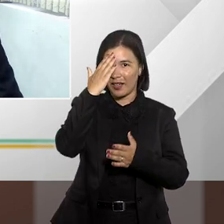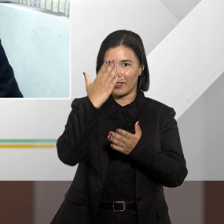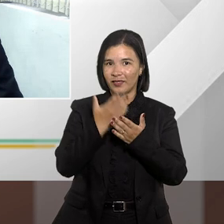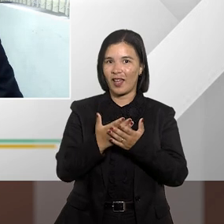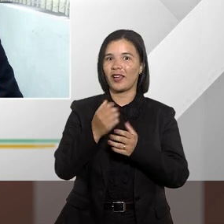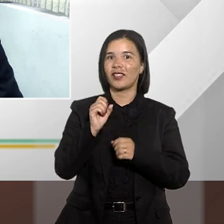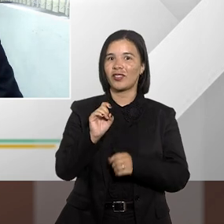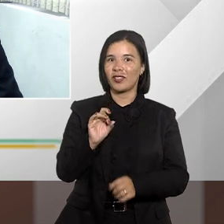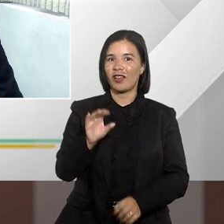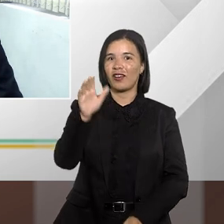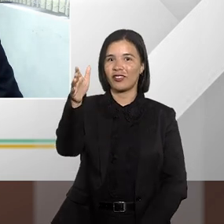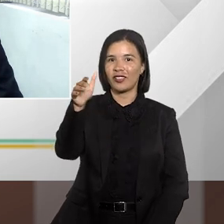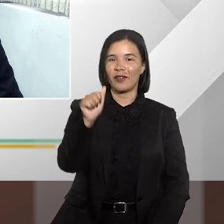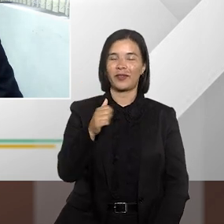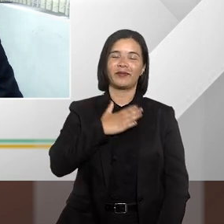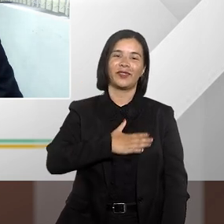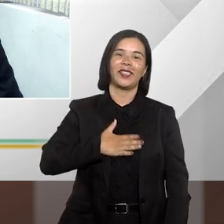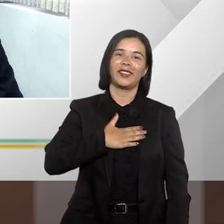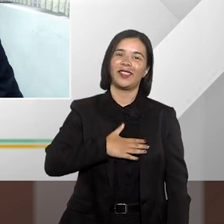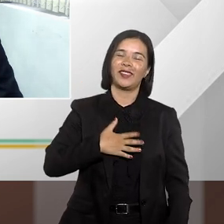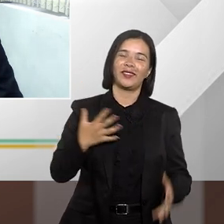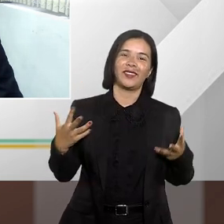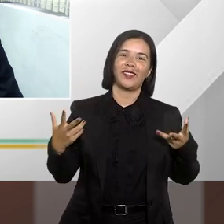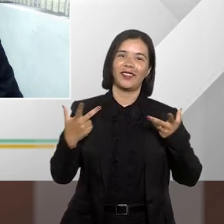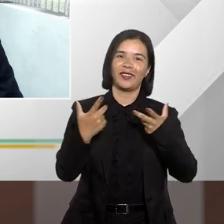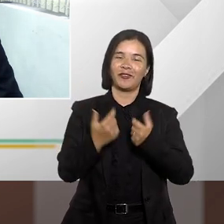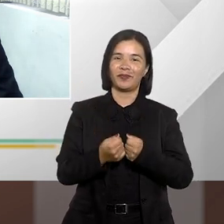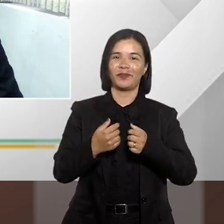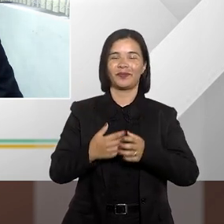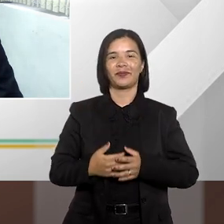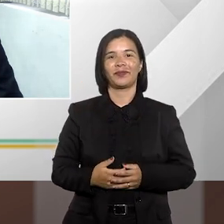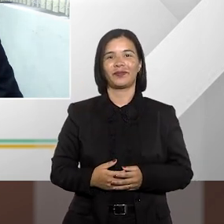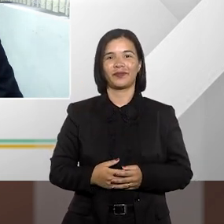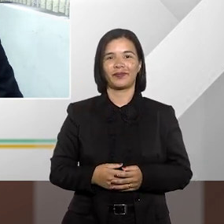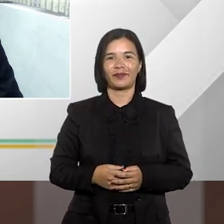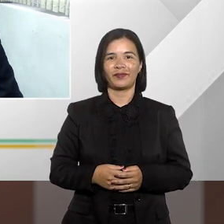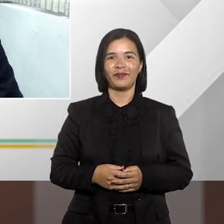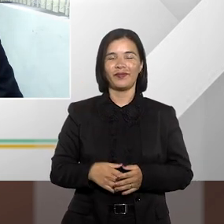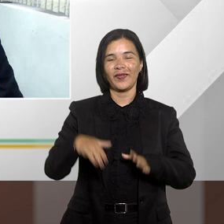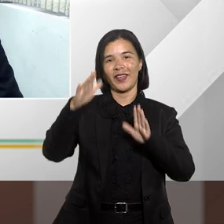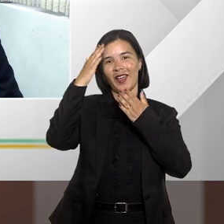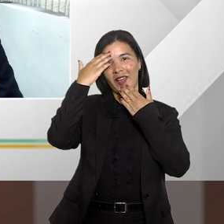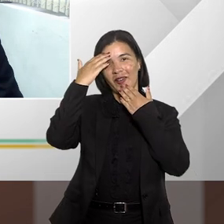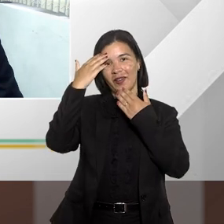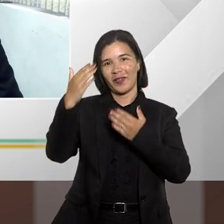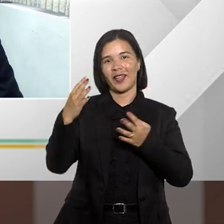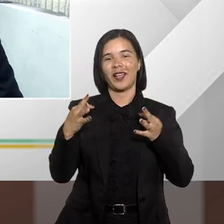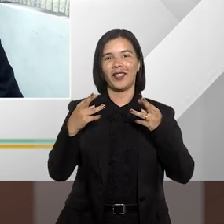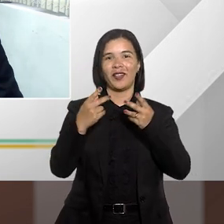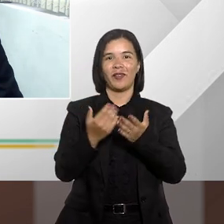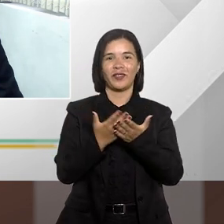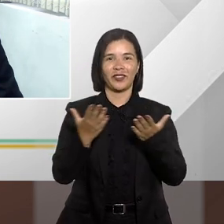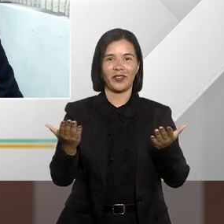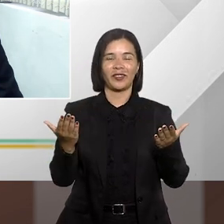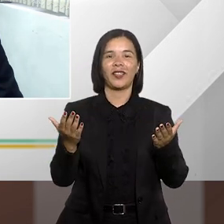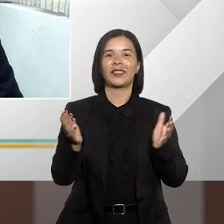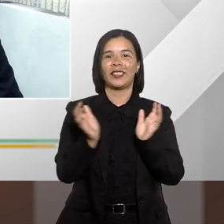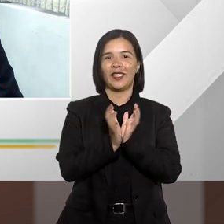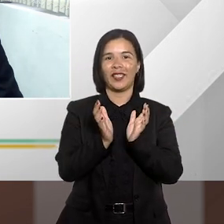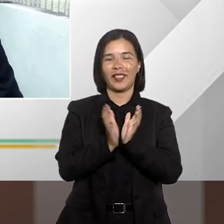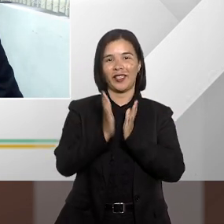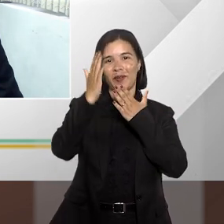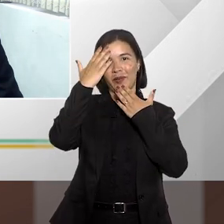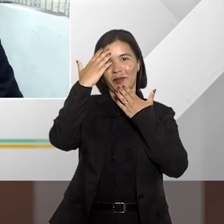pode contar. Foi prazeroso, maravilhoso poder vir nesse relevo. Muitíssimo obrigada em nome de toda a equipe também.